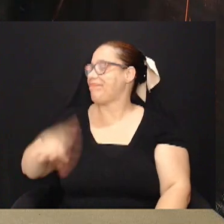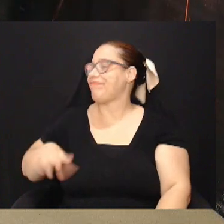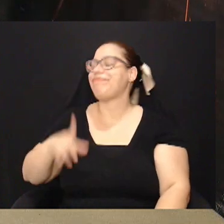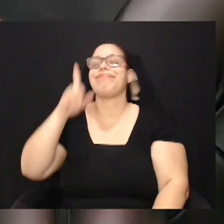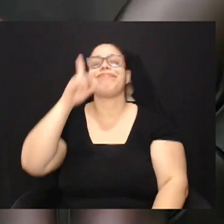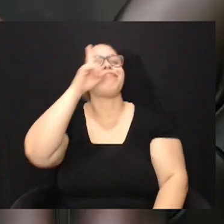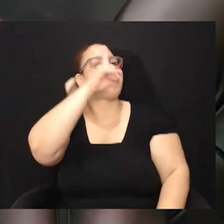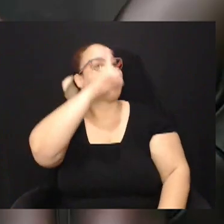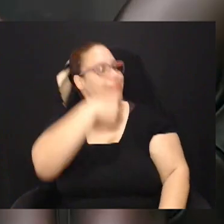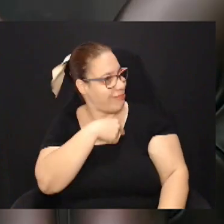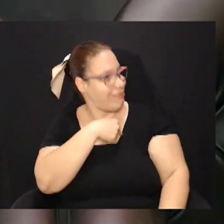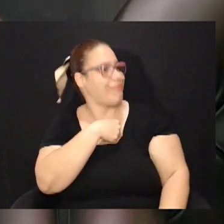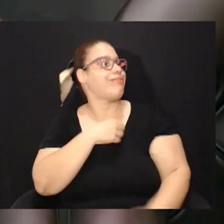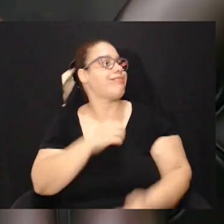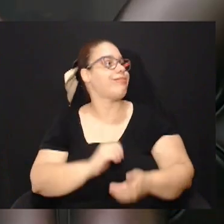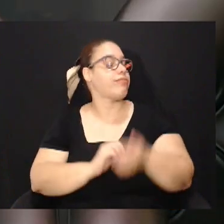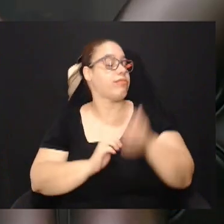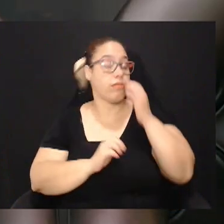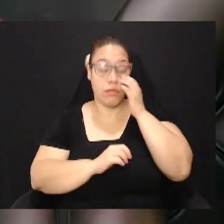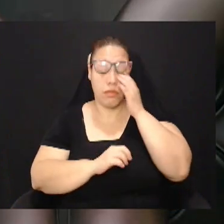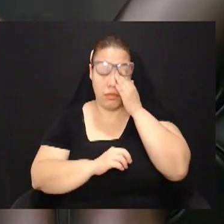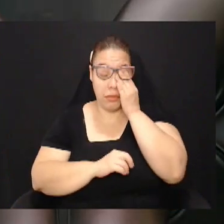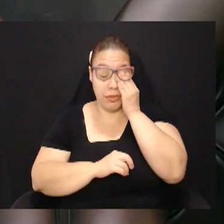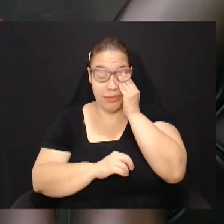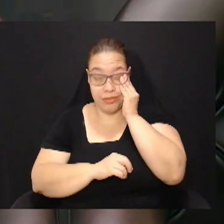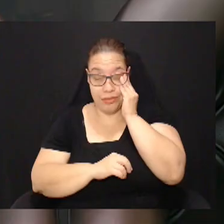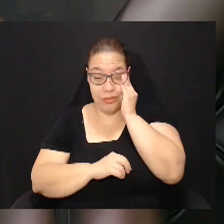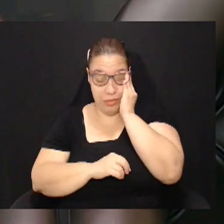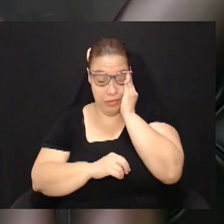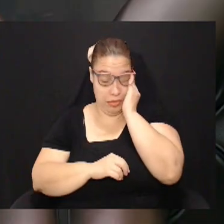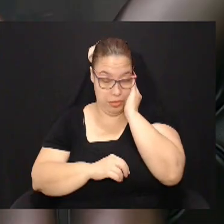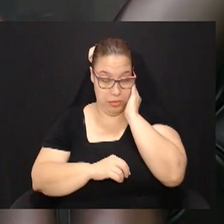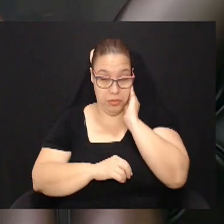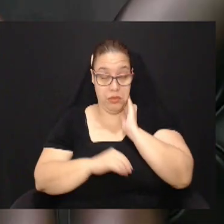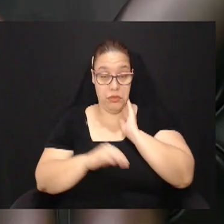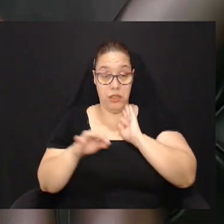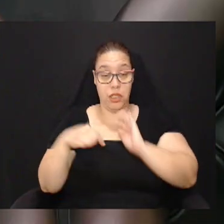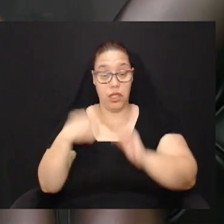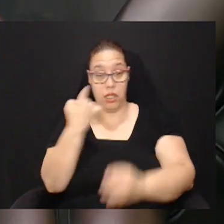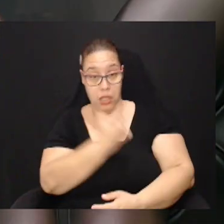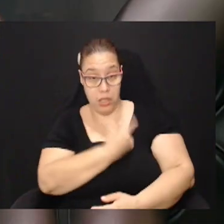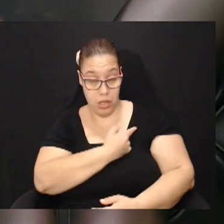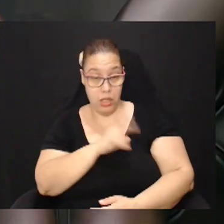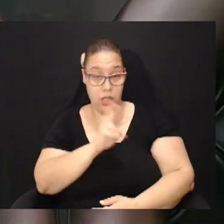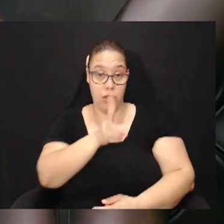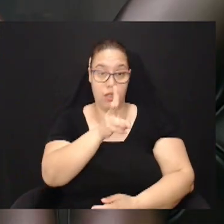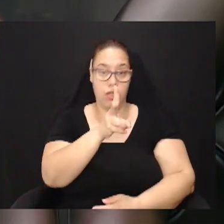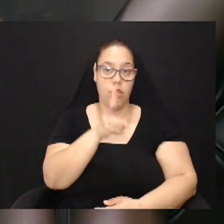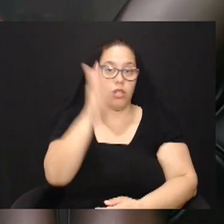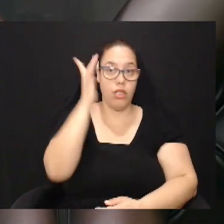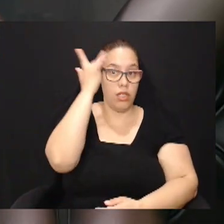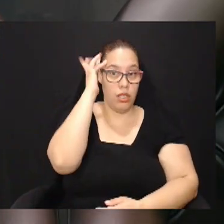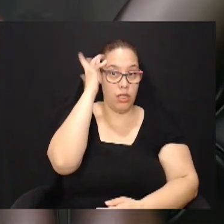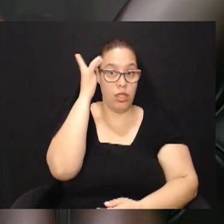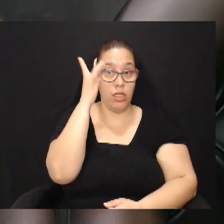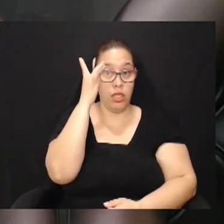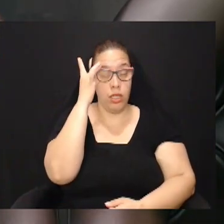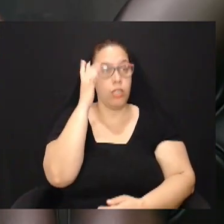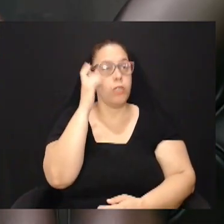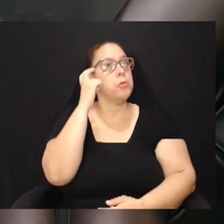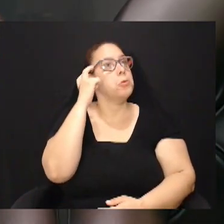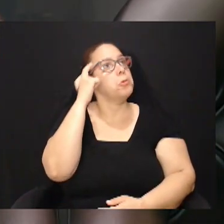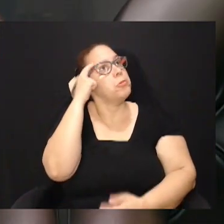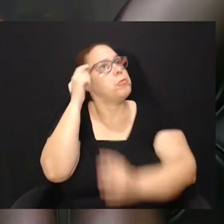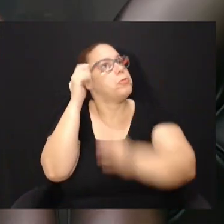para a gente assim uma questão, né, que eu sempre acho que a gente tem que fazer essas reflexões, né? Tudo